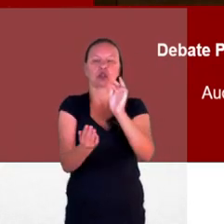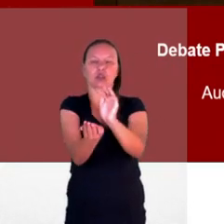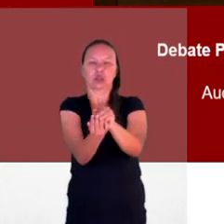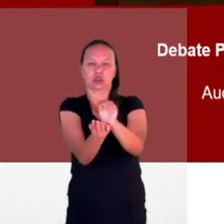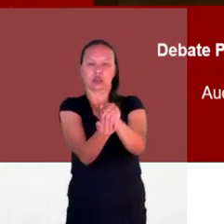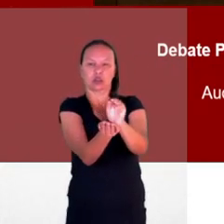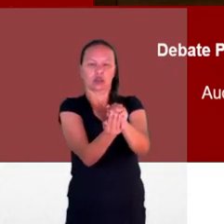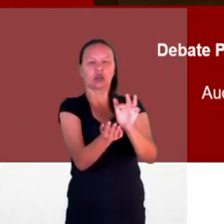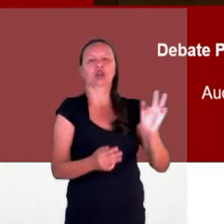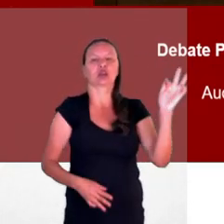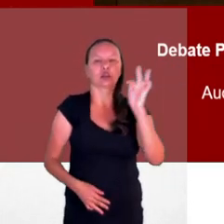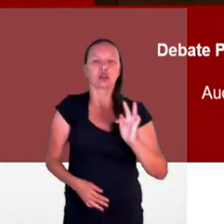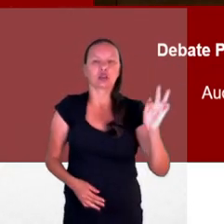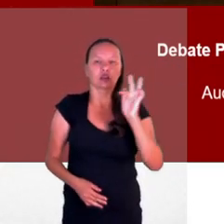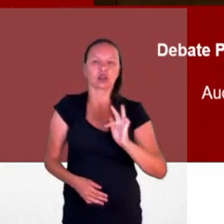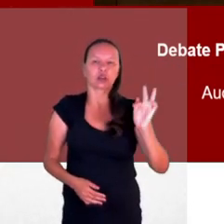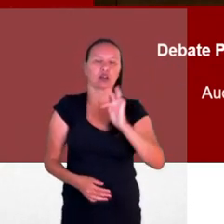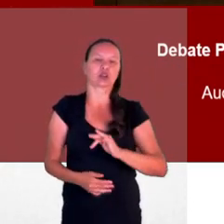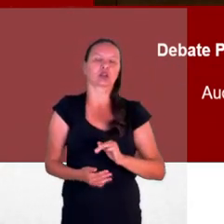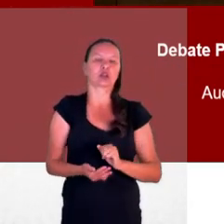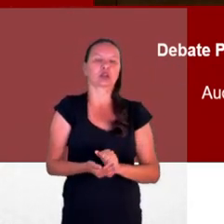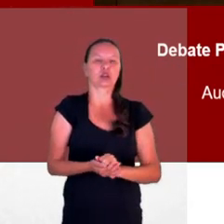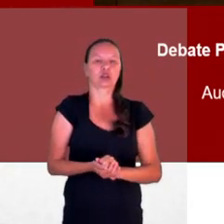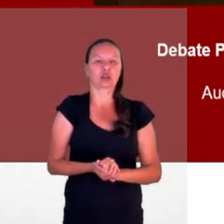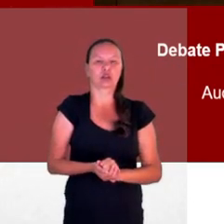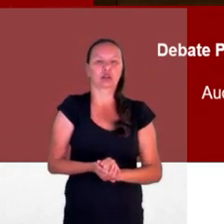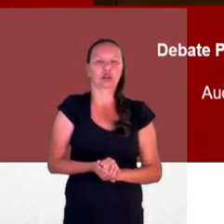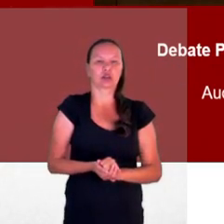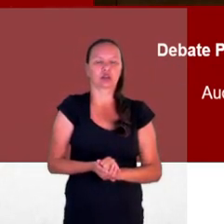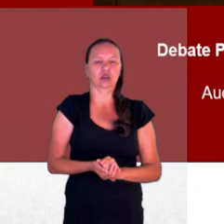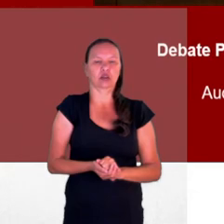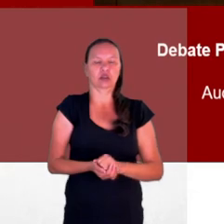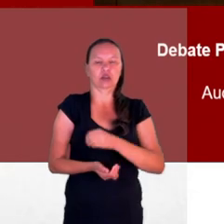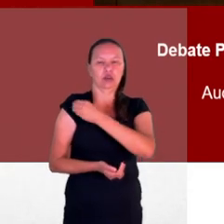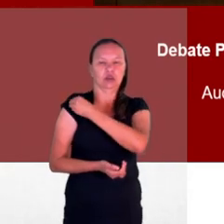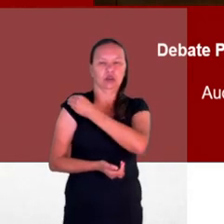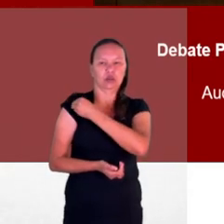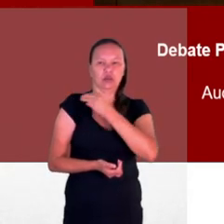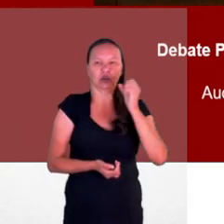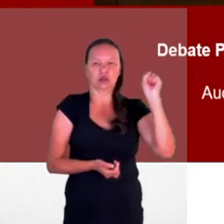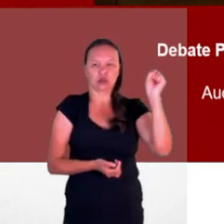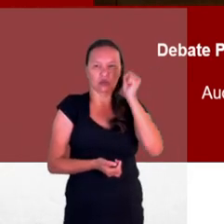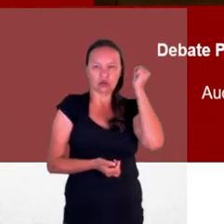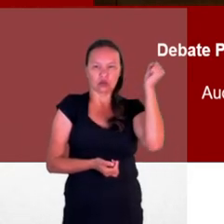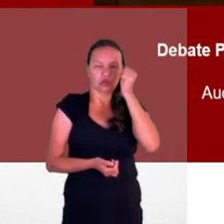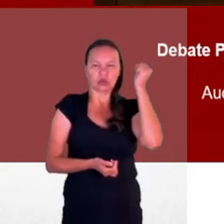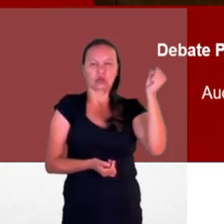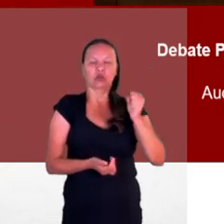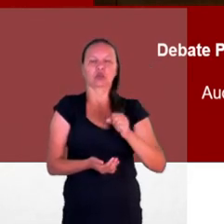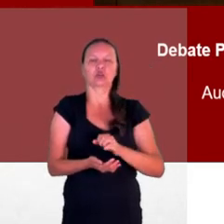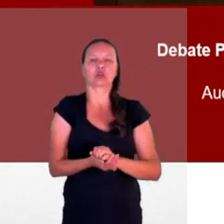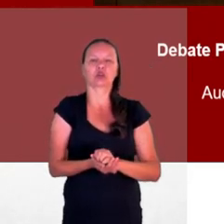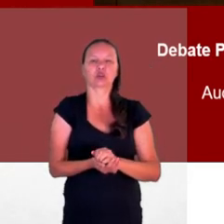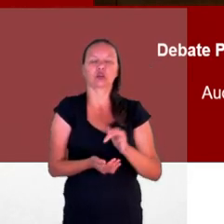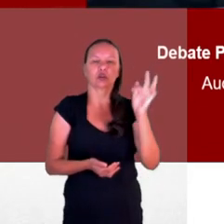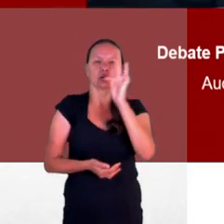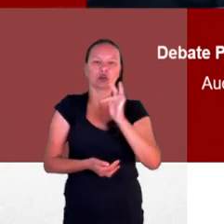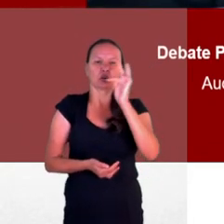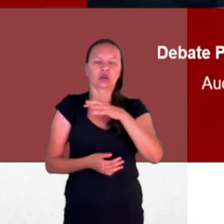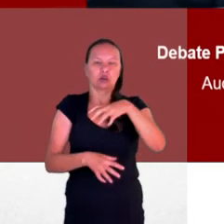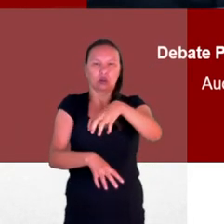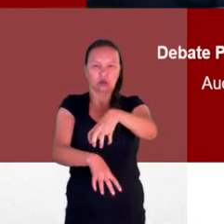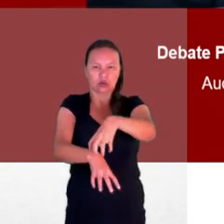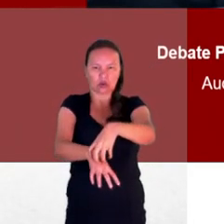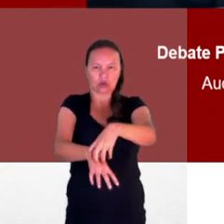Universidade eh do Rio Grande do Norte e o dirigente do centro josoé de Castro né